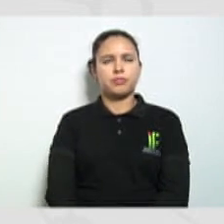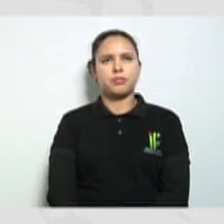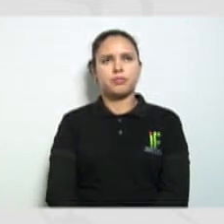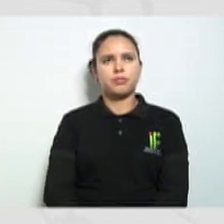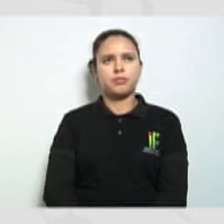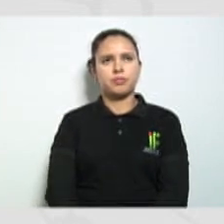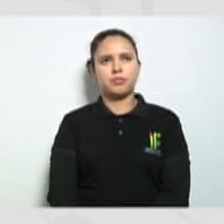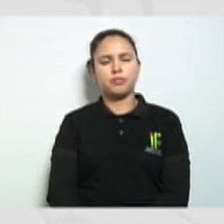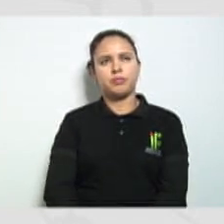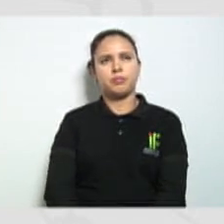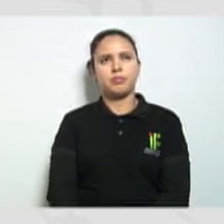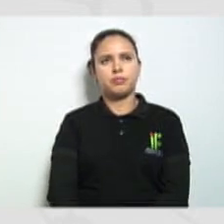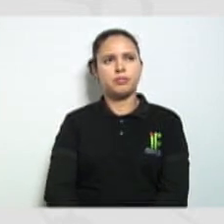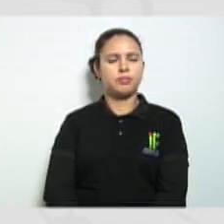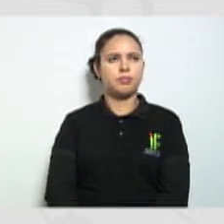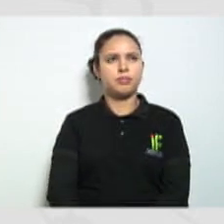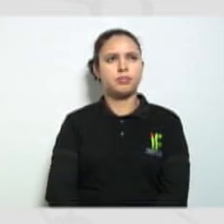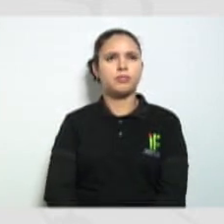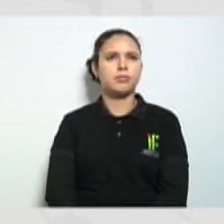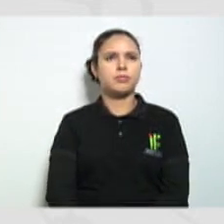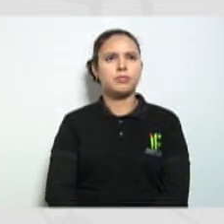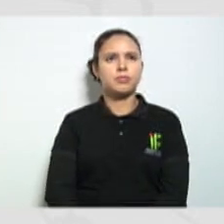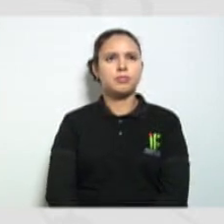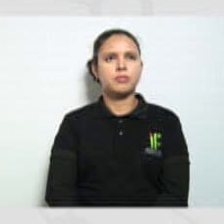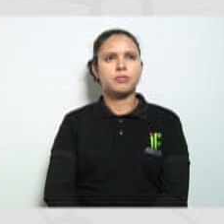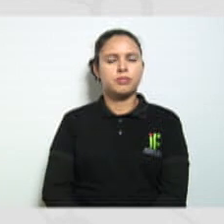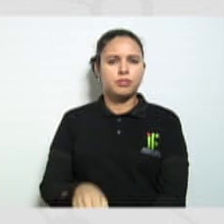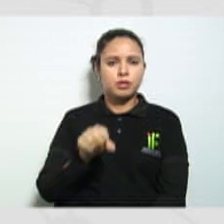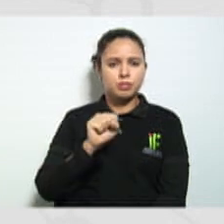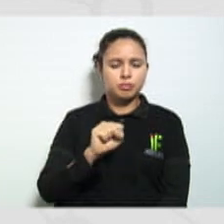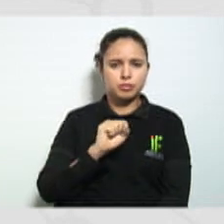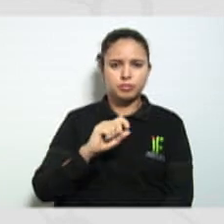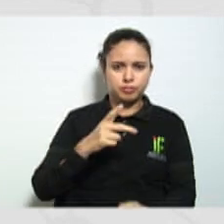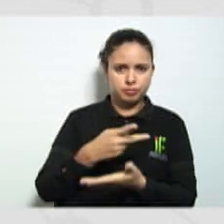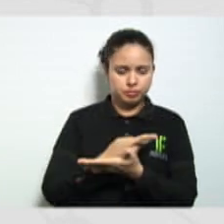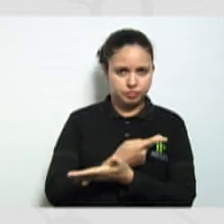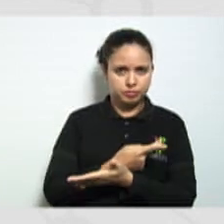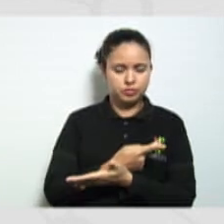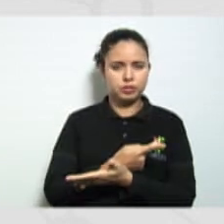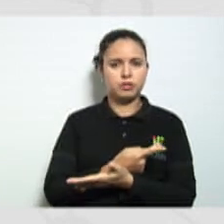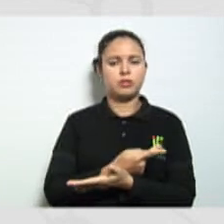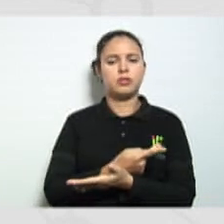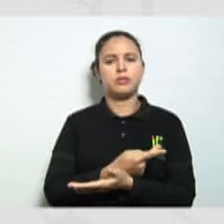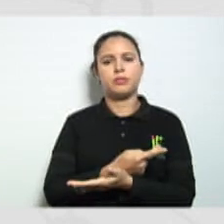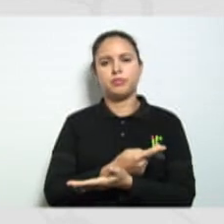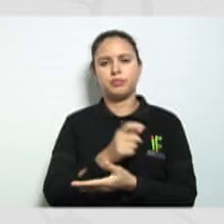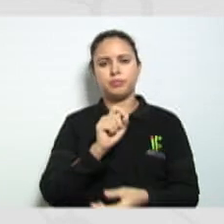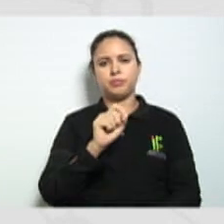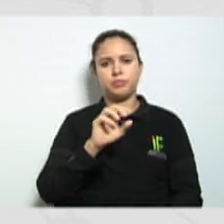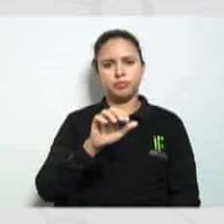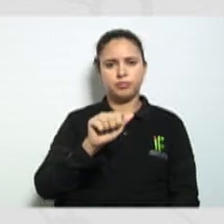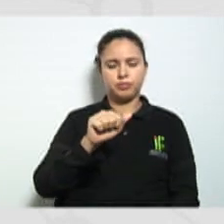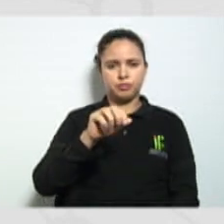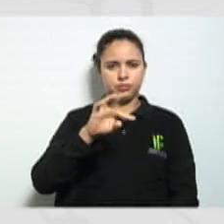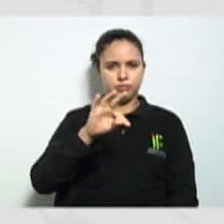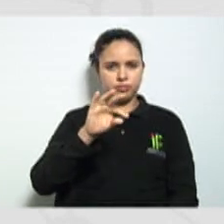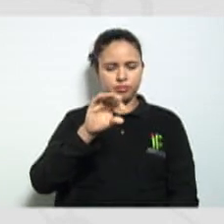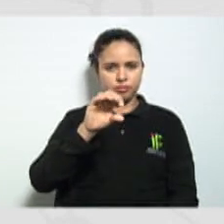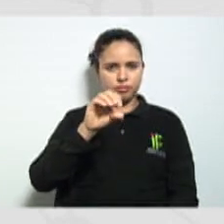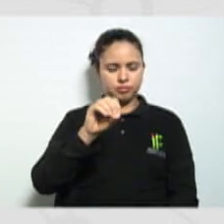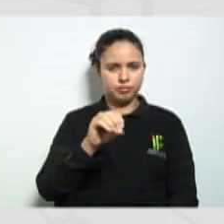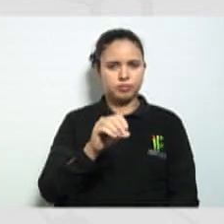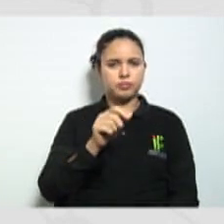pode acontecer também que, em vez de lucro, esse ato não cooperativo